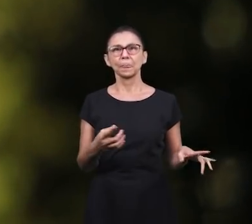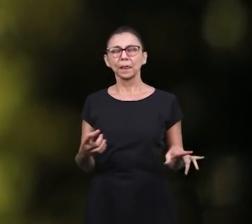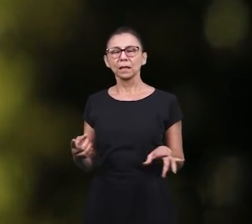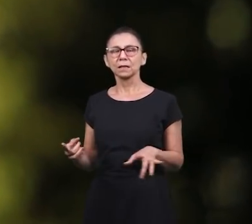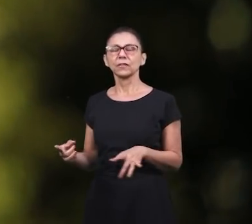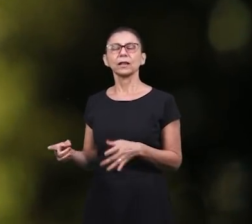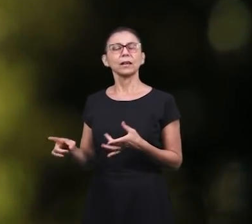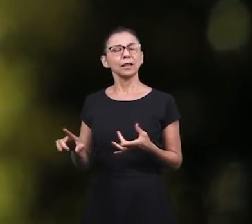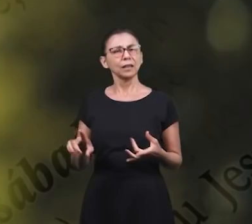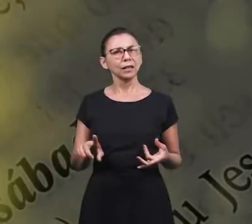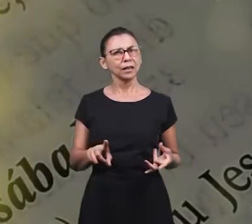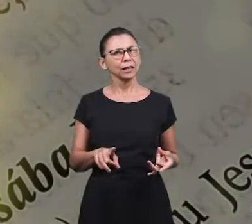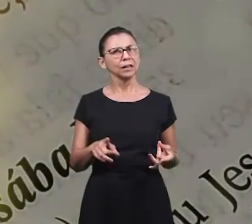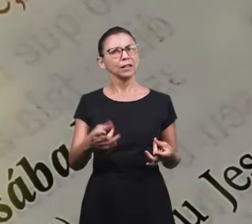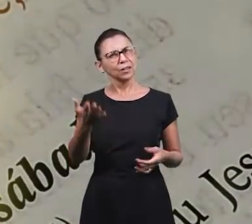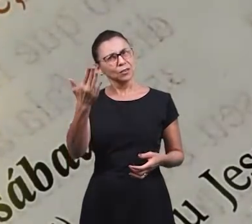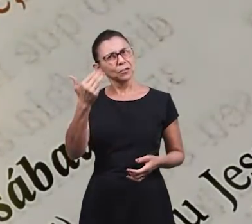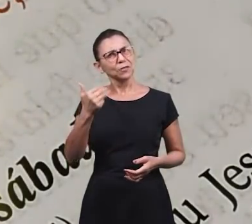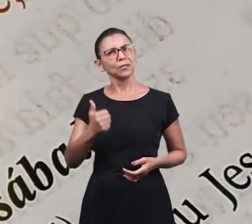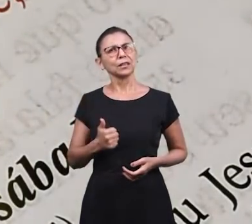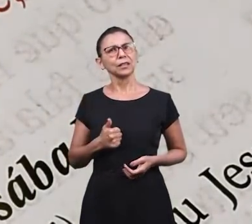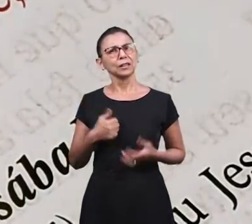amor.